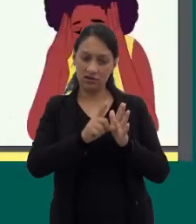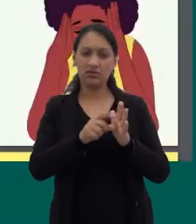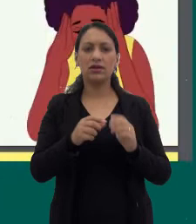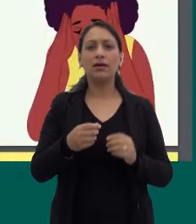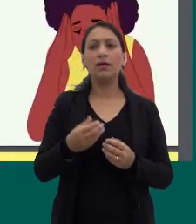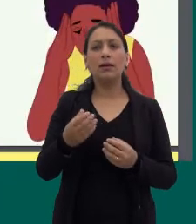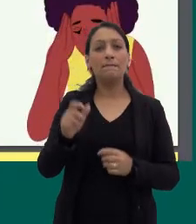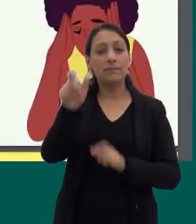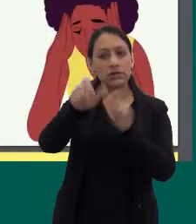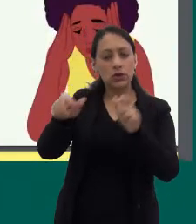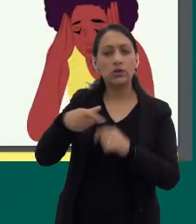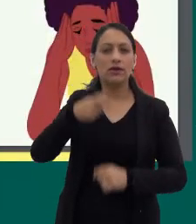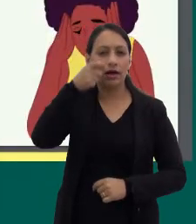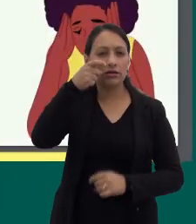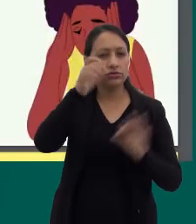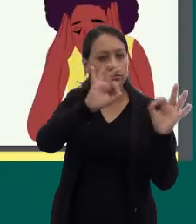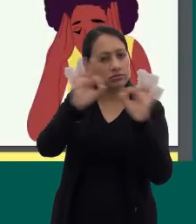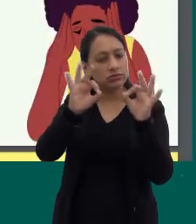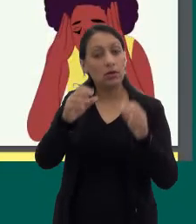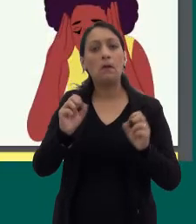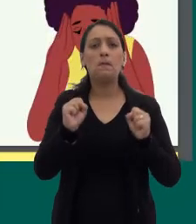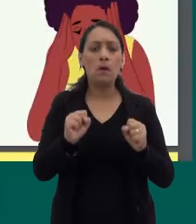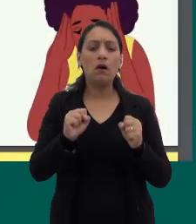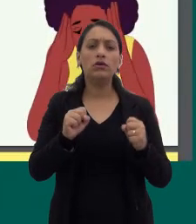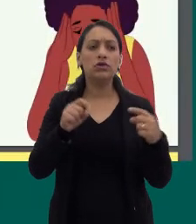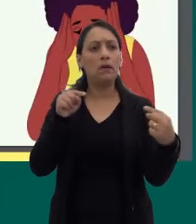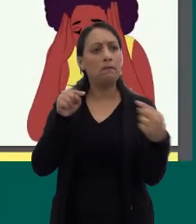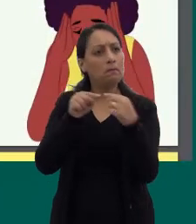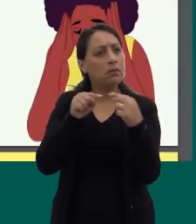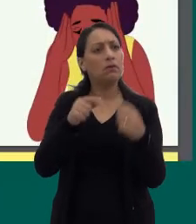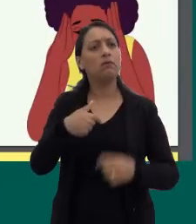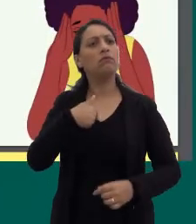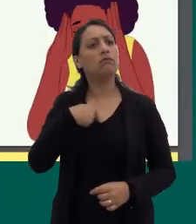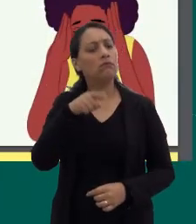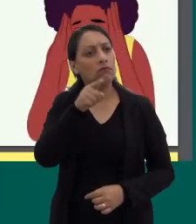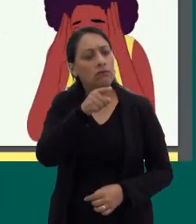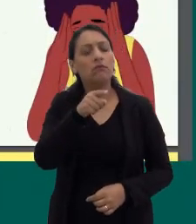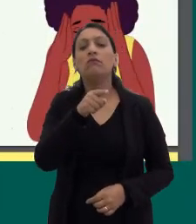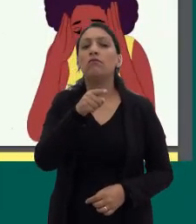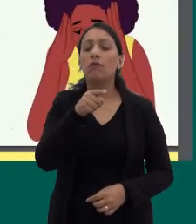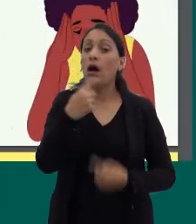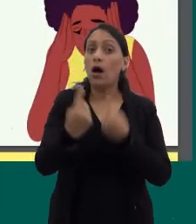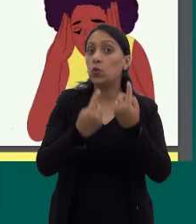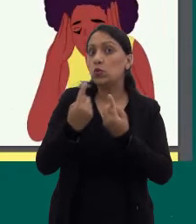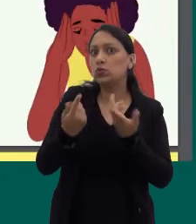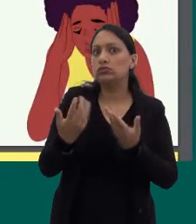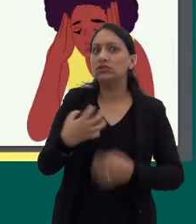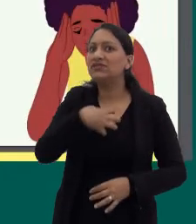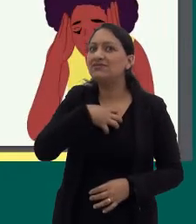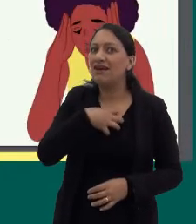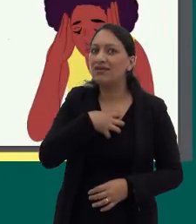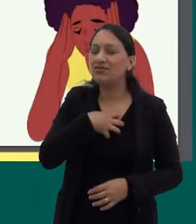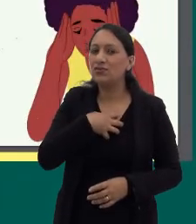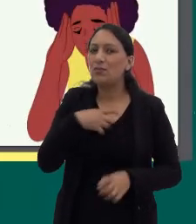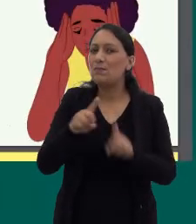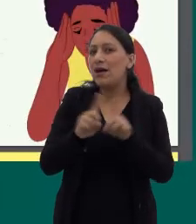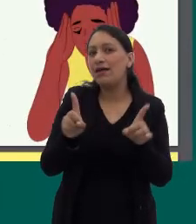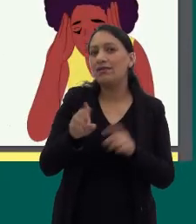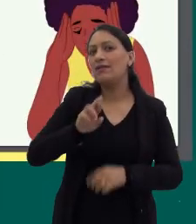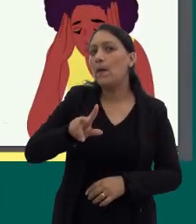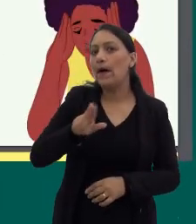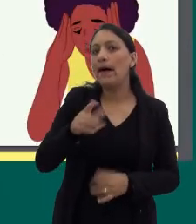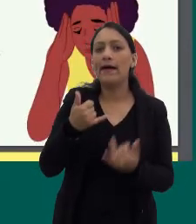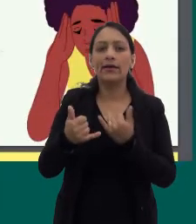assistindo daqui a pouco pode ter se identificado com algum desses sintomas, né? Mas não quer dizer que a pessoa tem